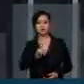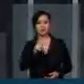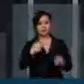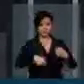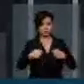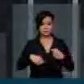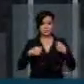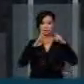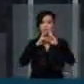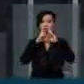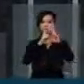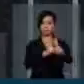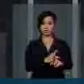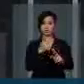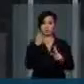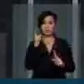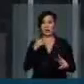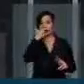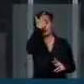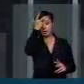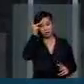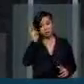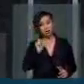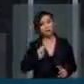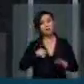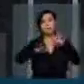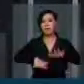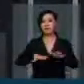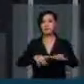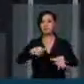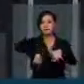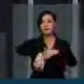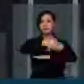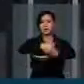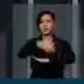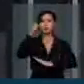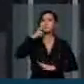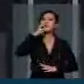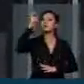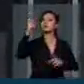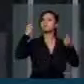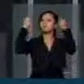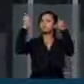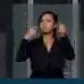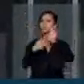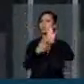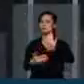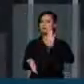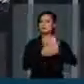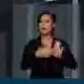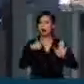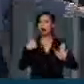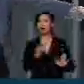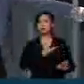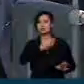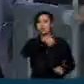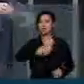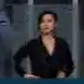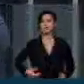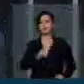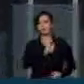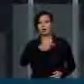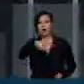é falar, o Estado está aqui, entende? O Estado está aqui. A presidente Dilma vai ter que ouvir, ou ela atende o